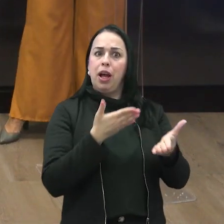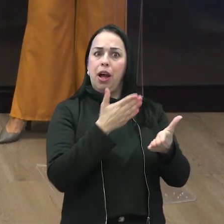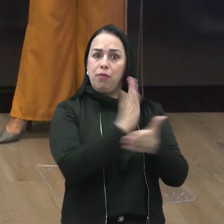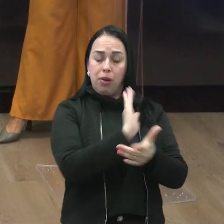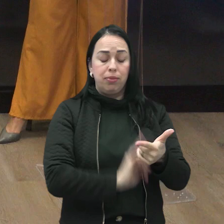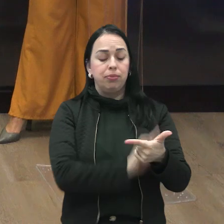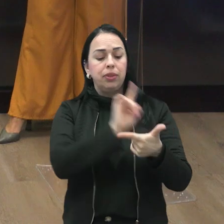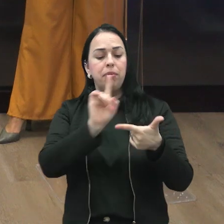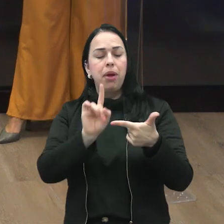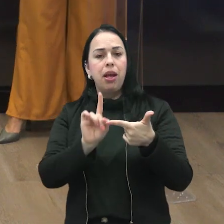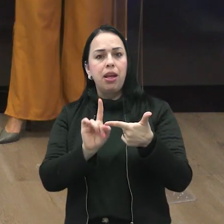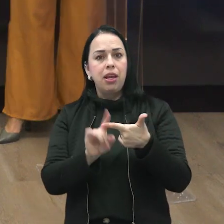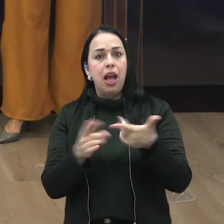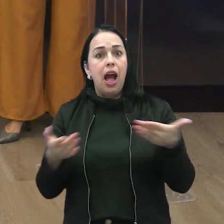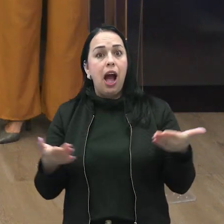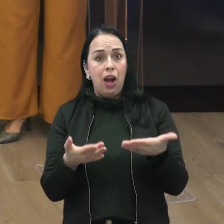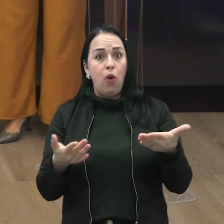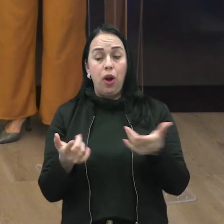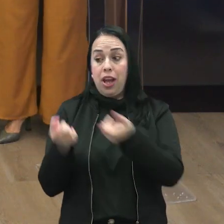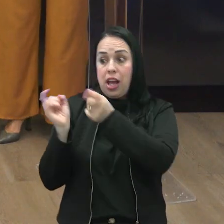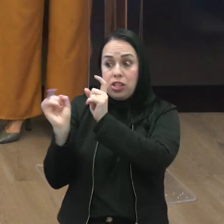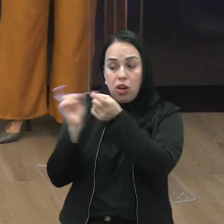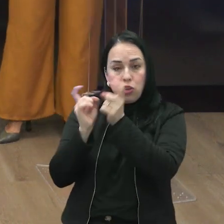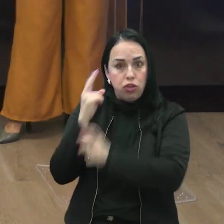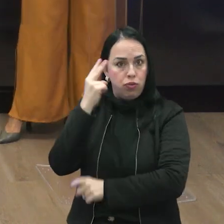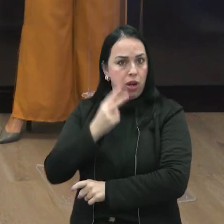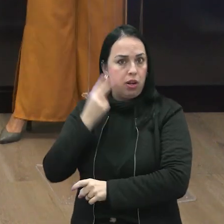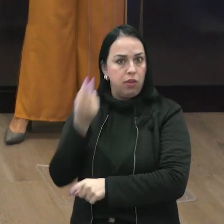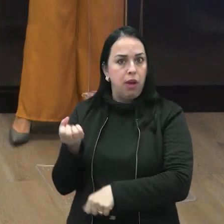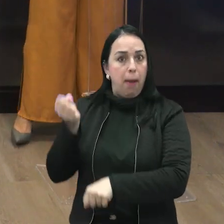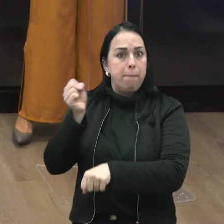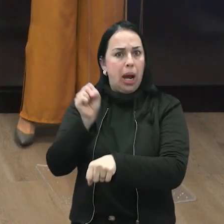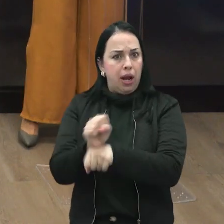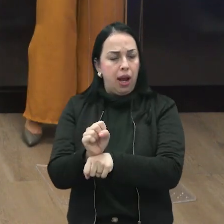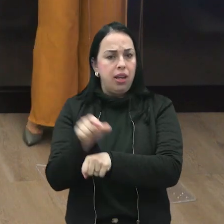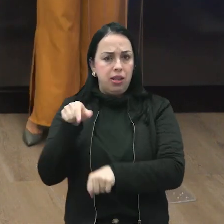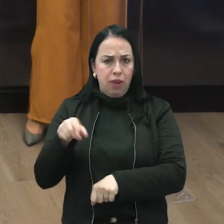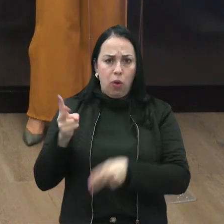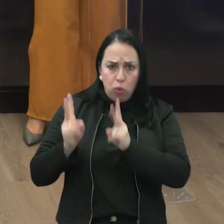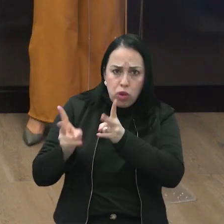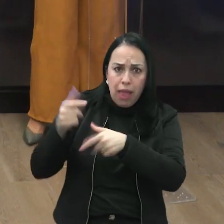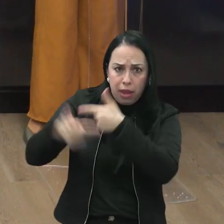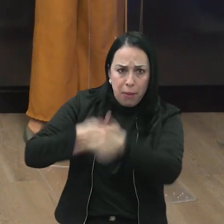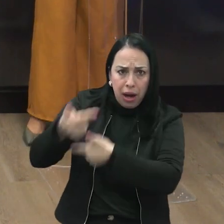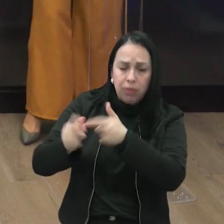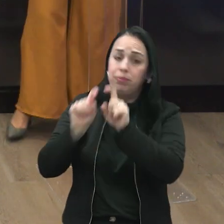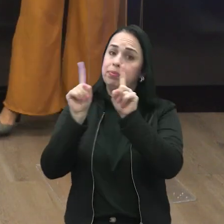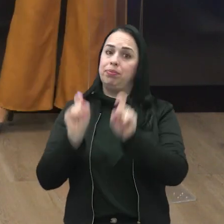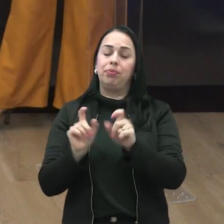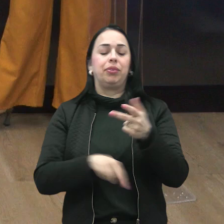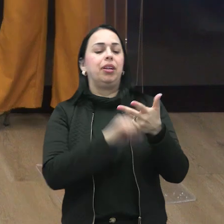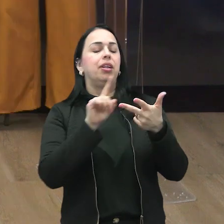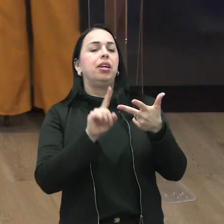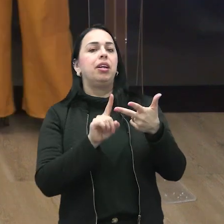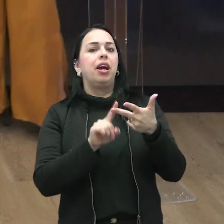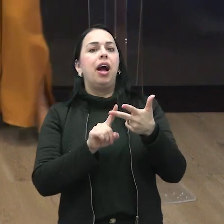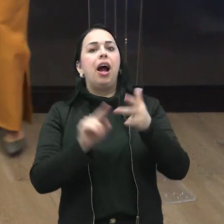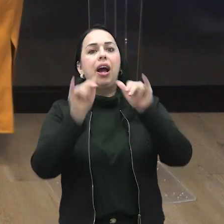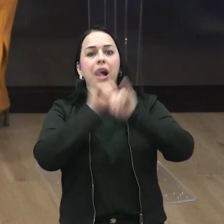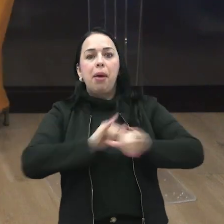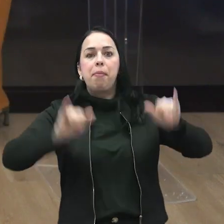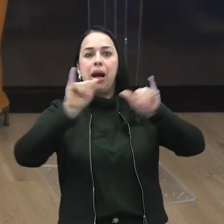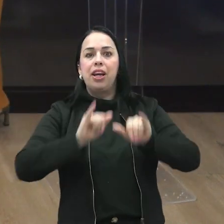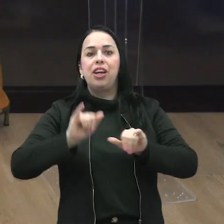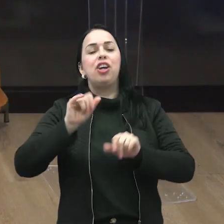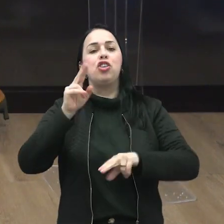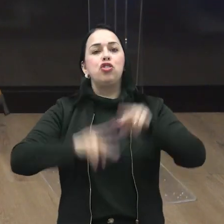vamos mostrar como será o trabalho nos gabinetes durante o período do recesso parlamentar. E ainda a campanha Junho Branco alerta